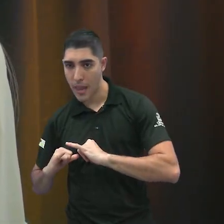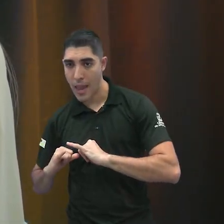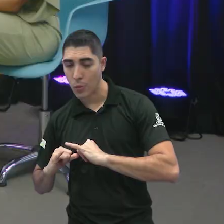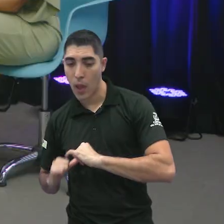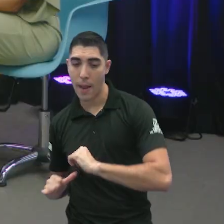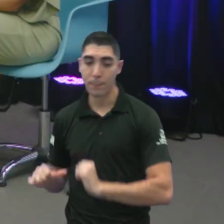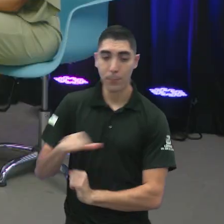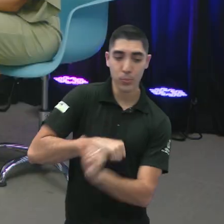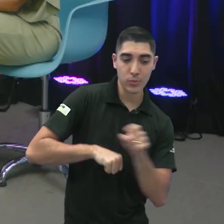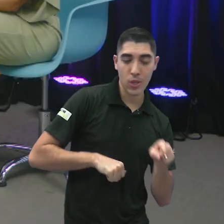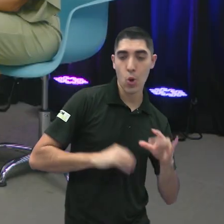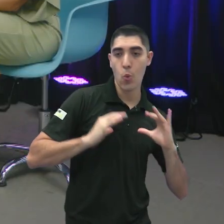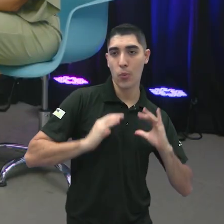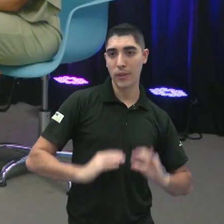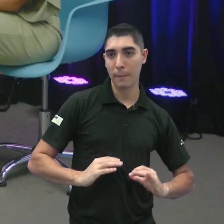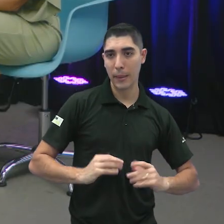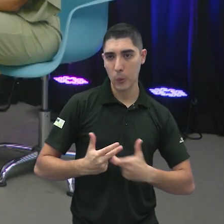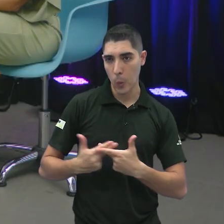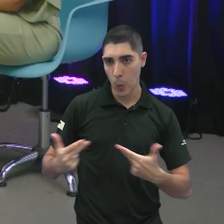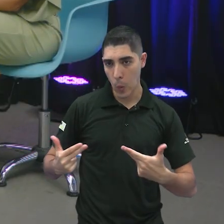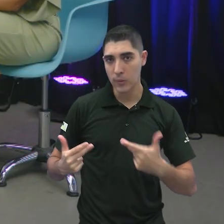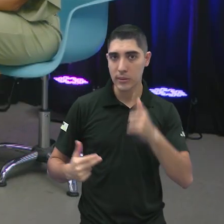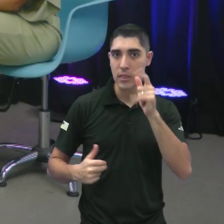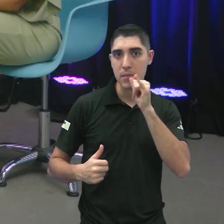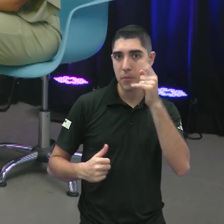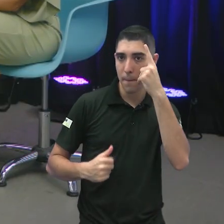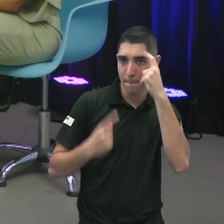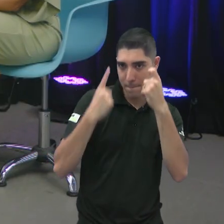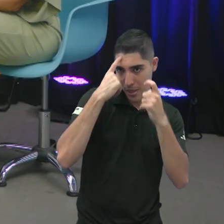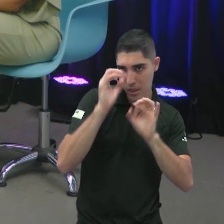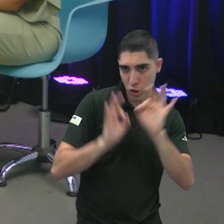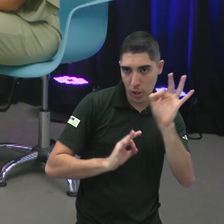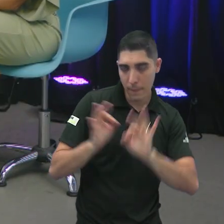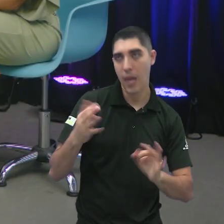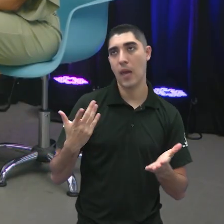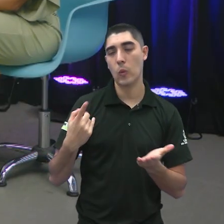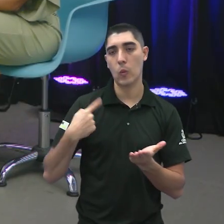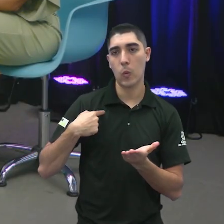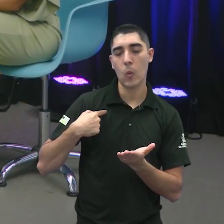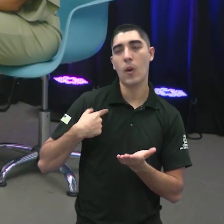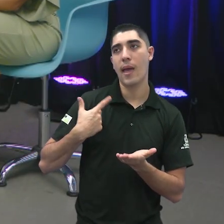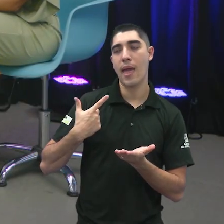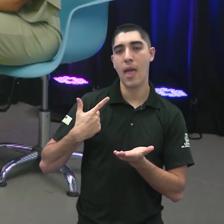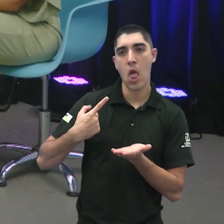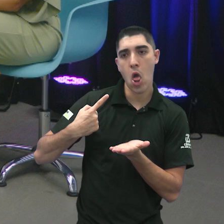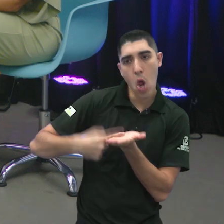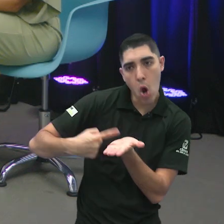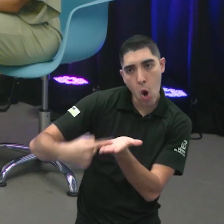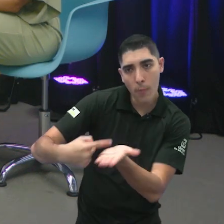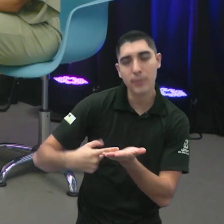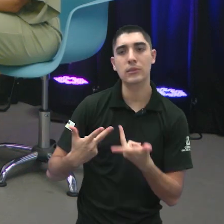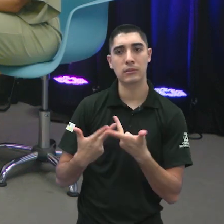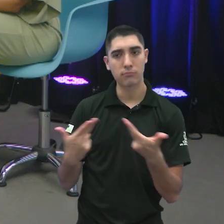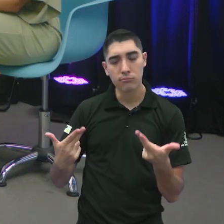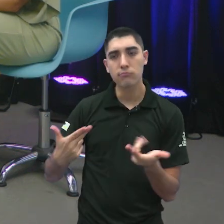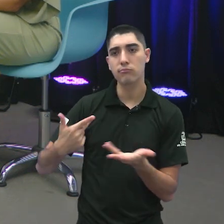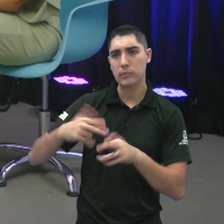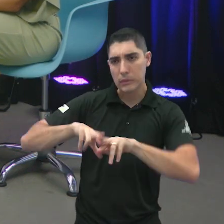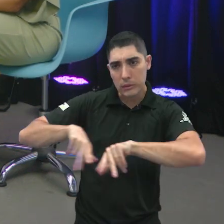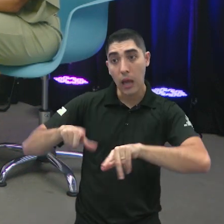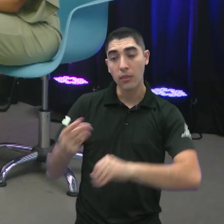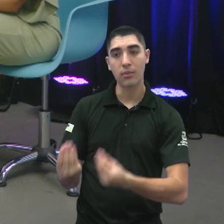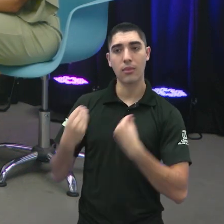leva a esse comportamento dela, né? Que é o planejamento, o comprometimento, que às vezes desencadeia nessa